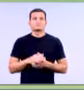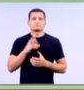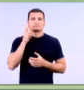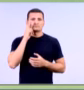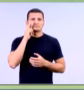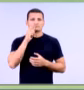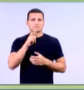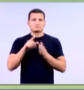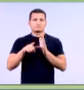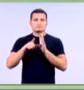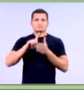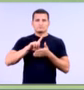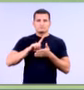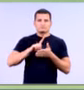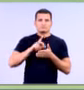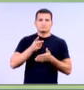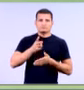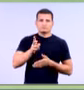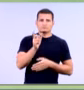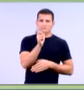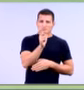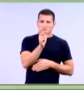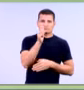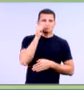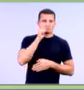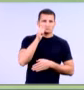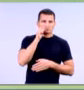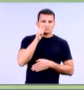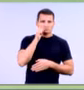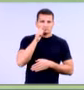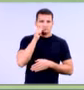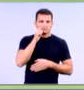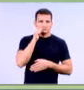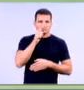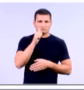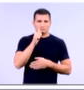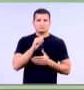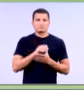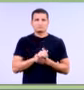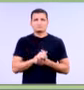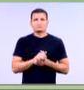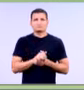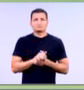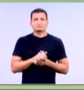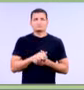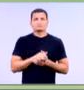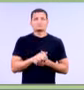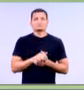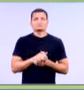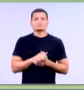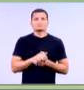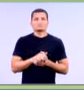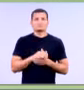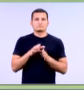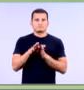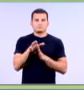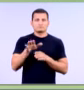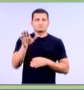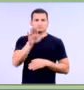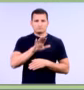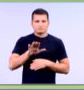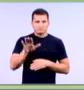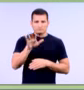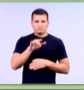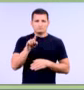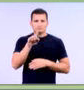observar, antes sempre de palavra feminina, porque é a contração entre dois as. Vejamos a dica geral. É